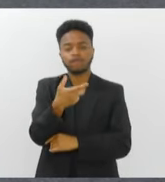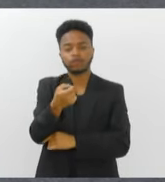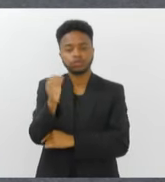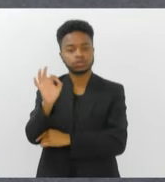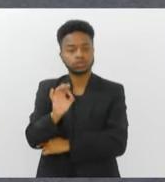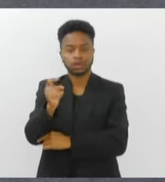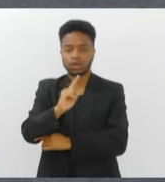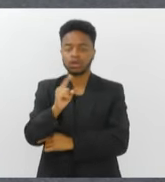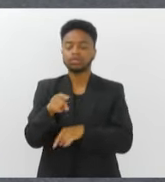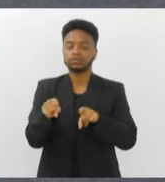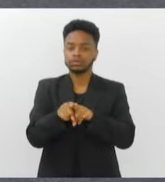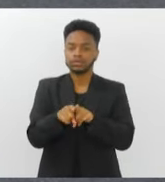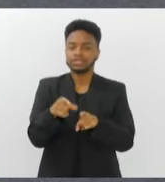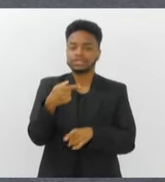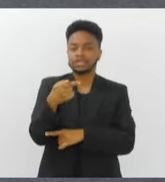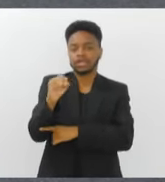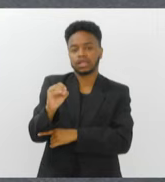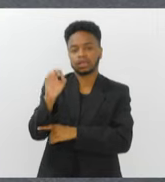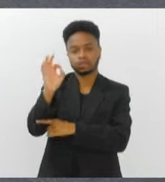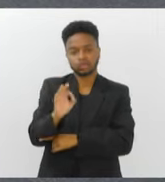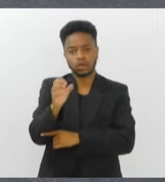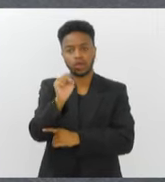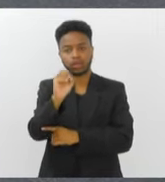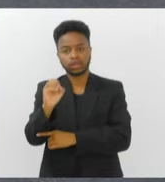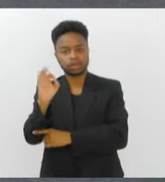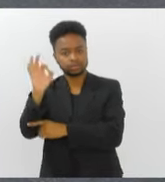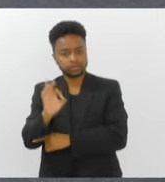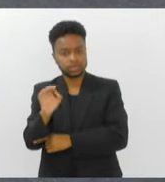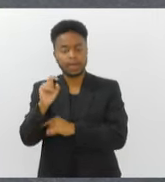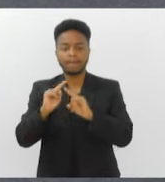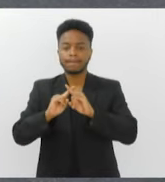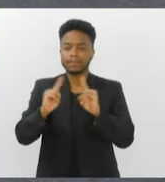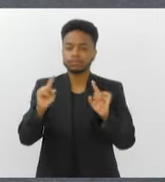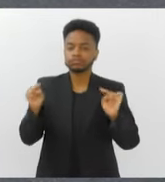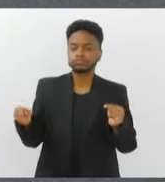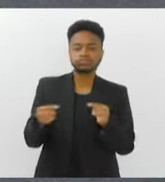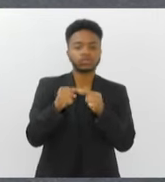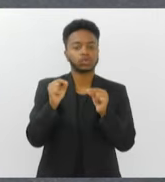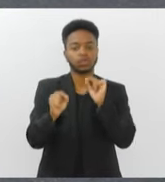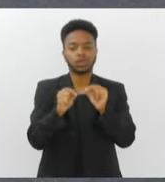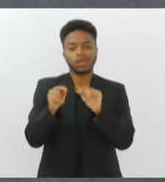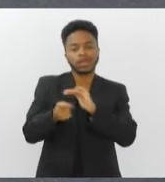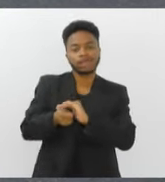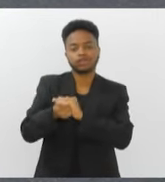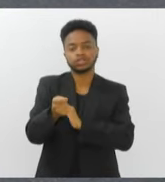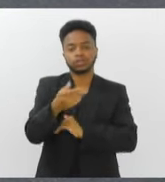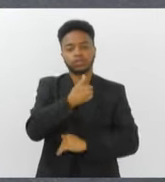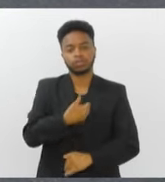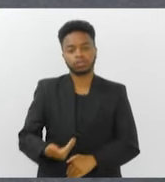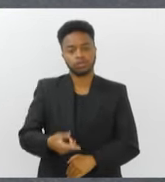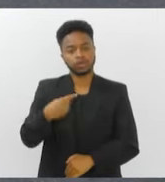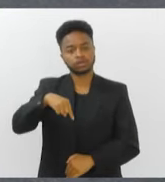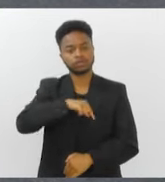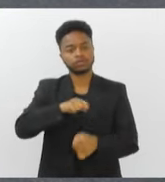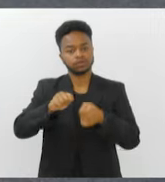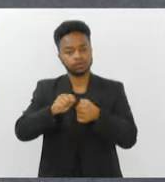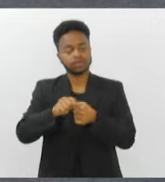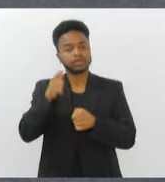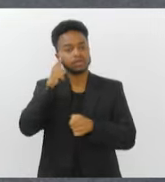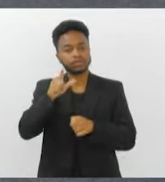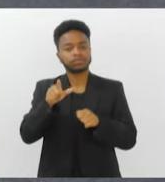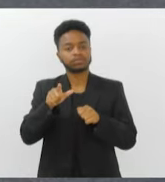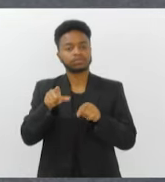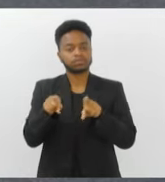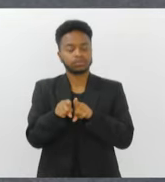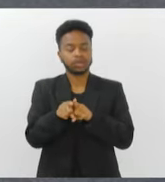com 70%, 80% de formandos, fazendo jus ao investimento público para garantir o direito à educação. Então, o